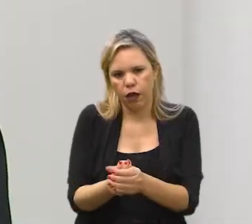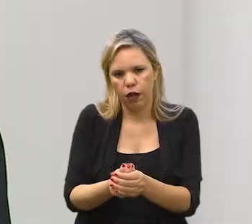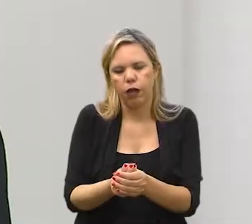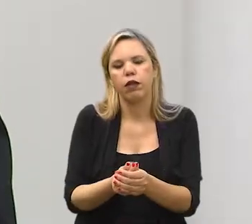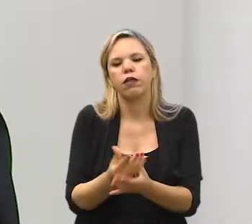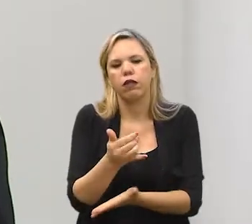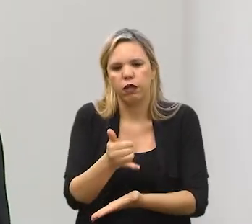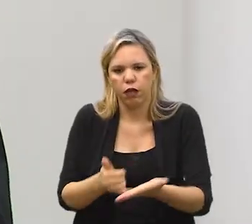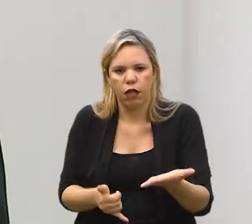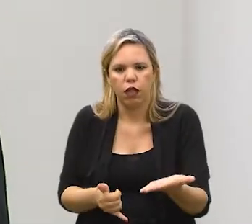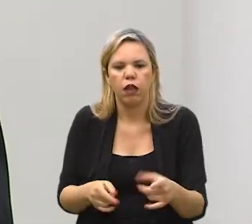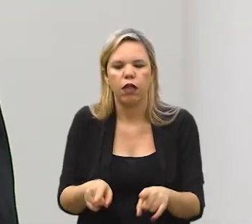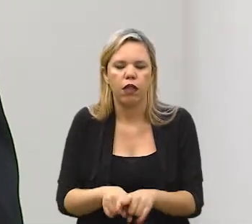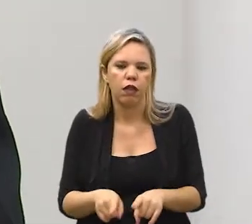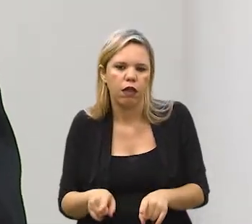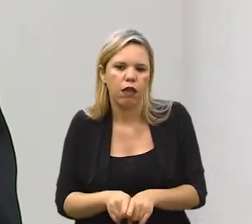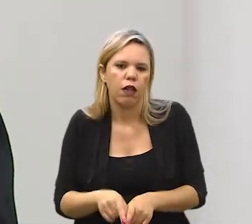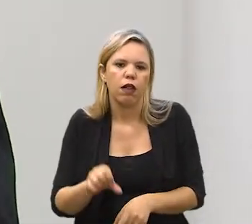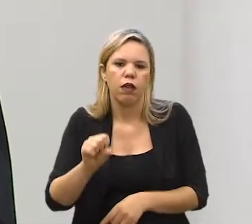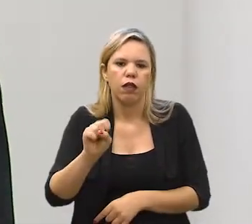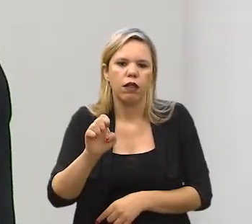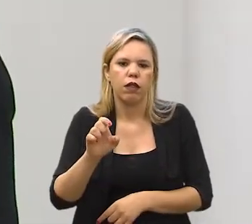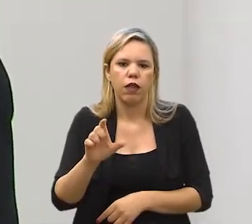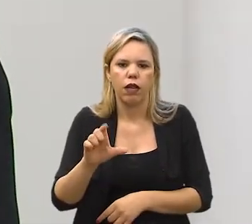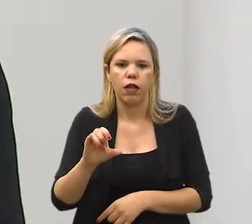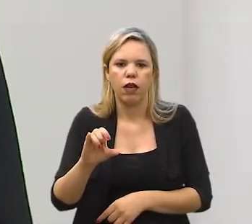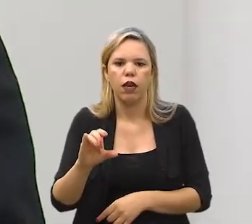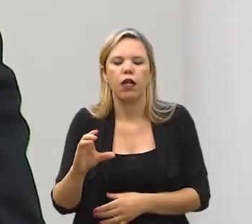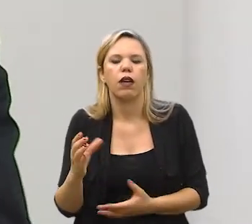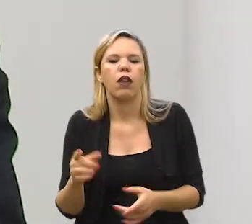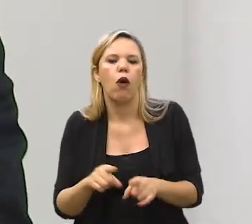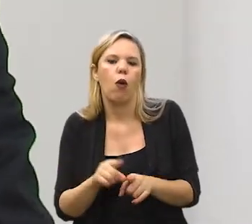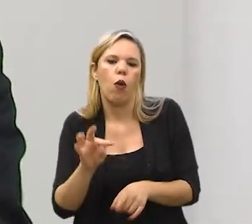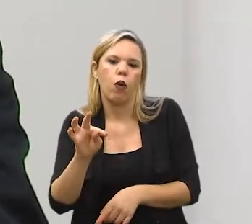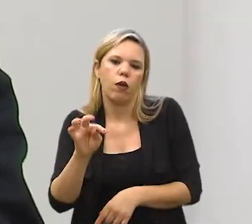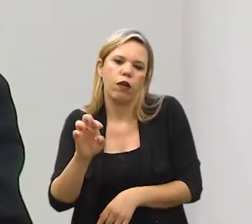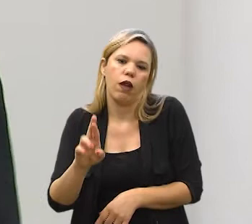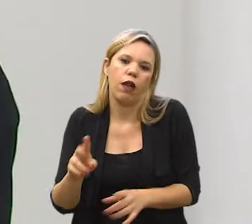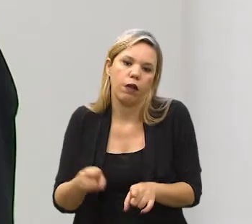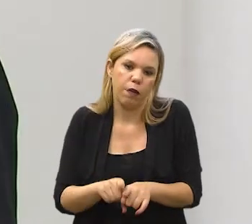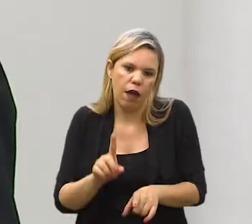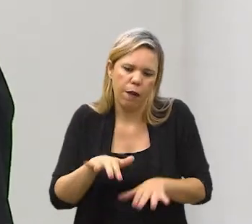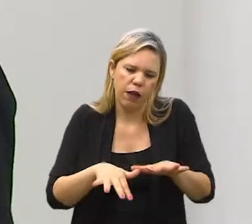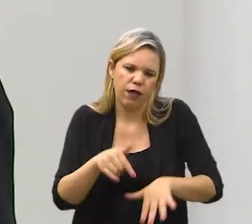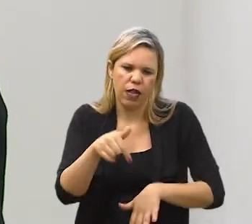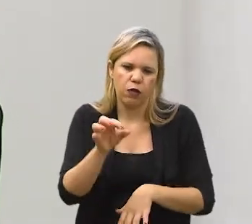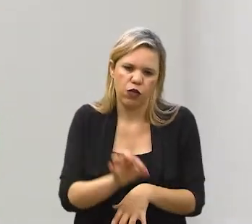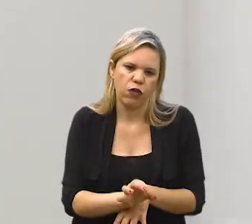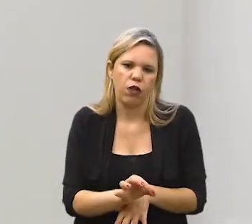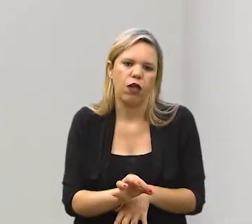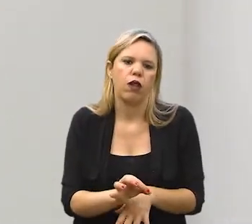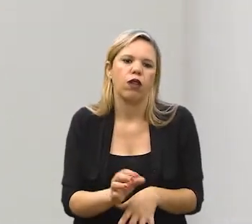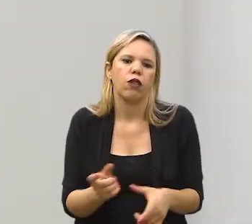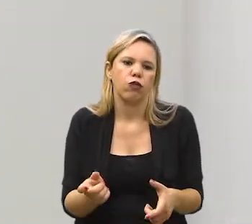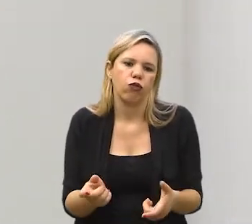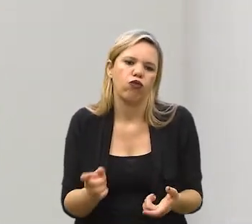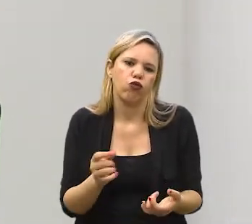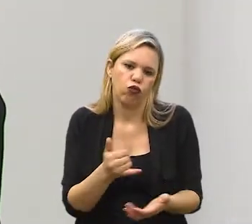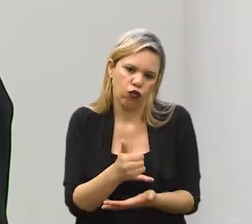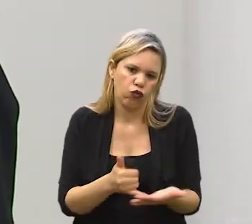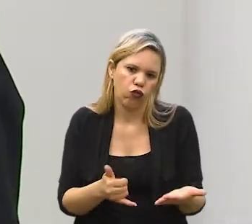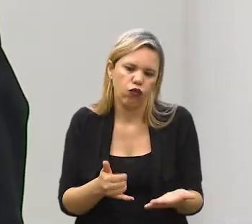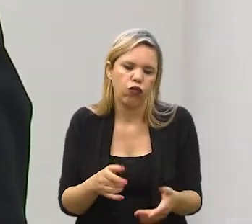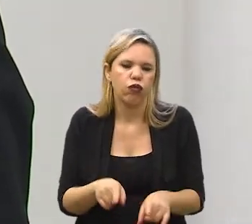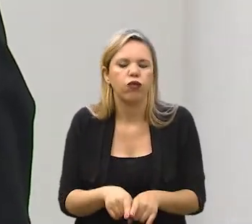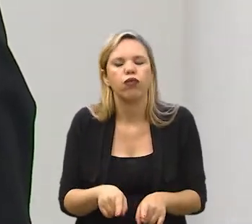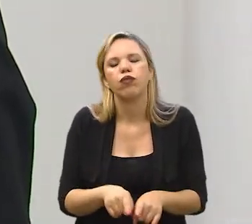essa taxa, é uma Selic ou até a própria uma TR, mas em média é 7% que o mercado hoje está atuando.